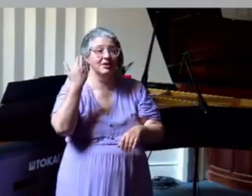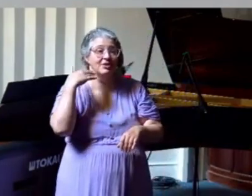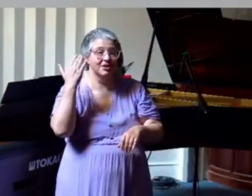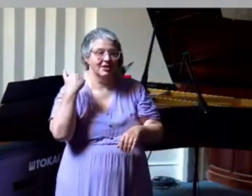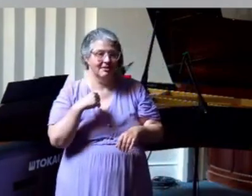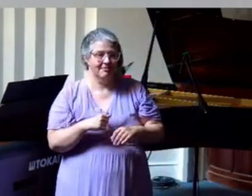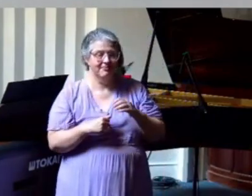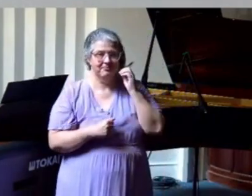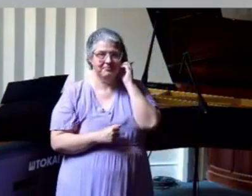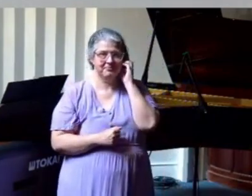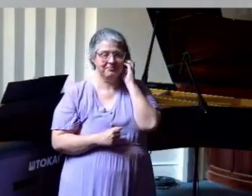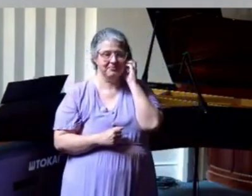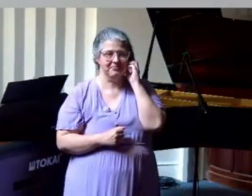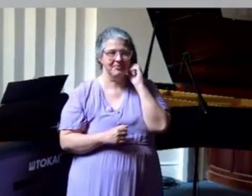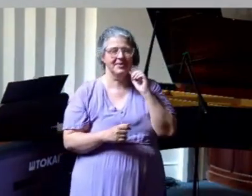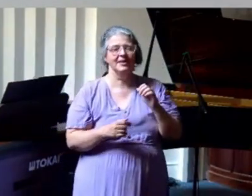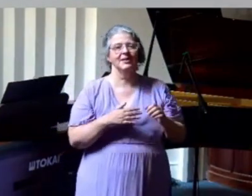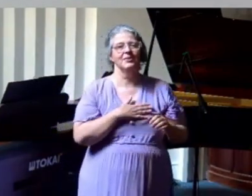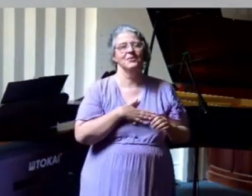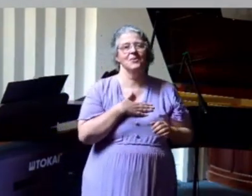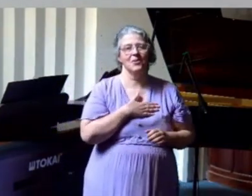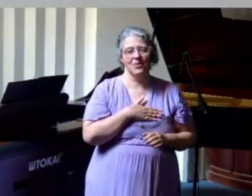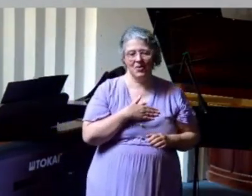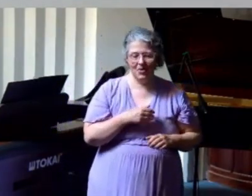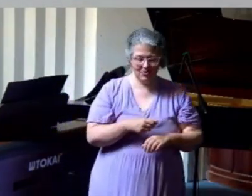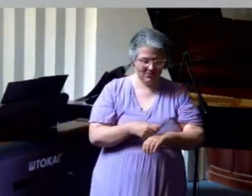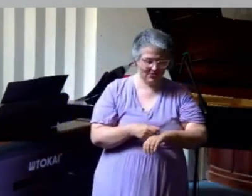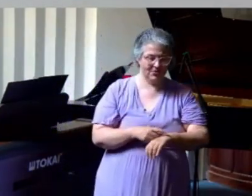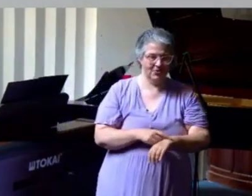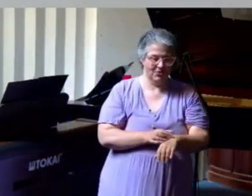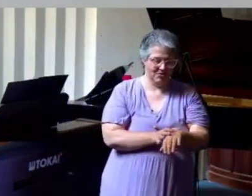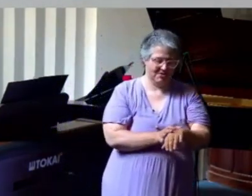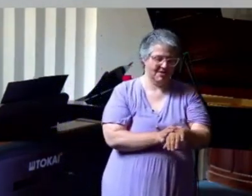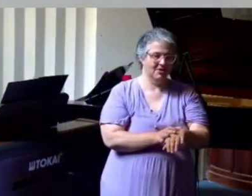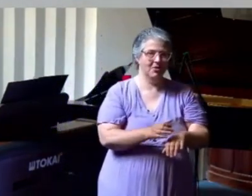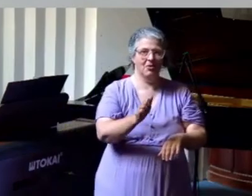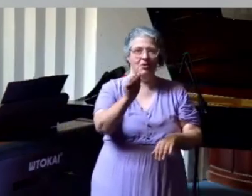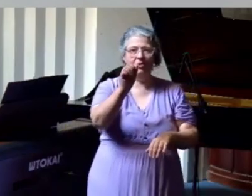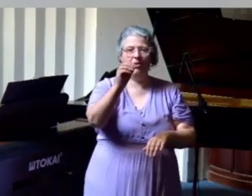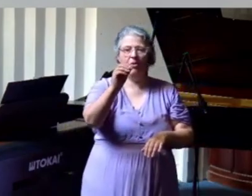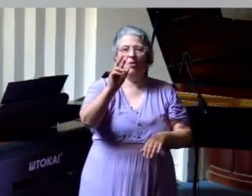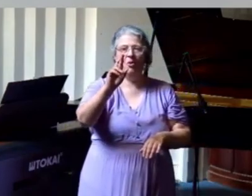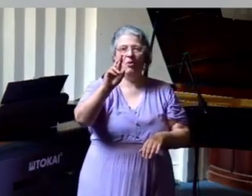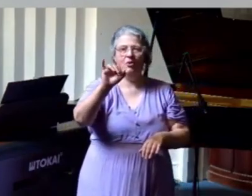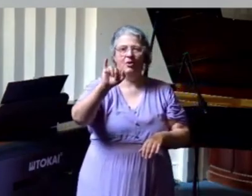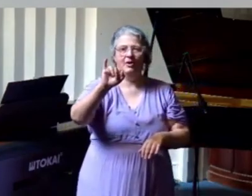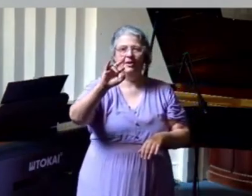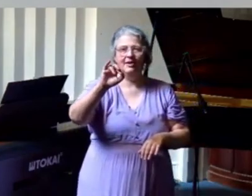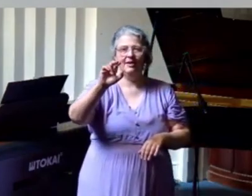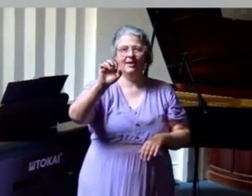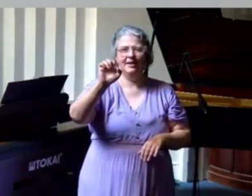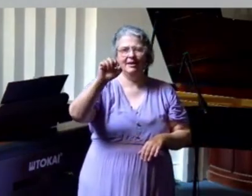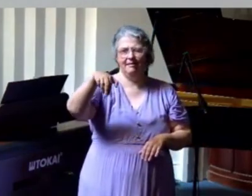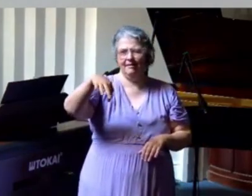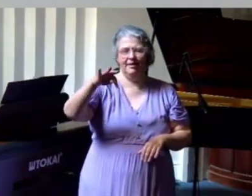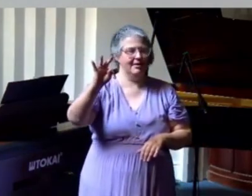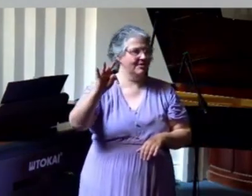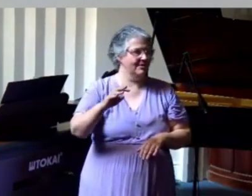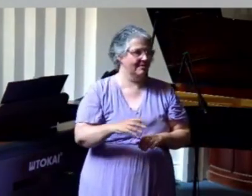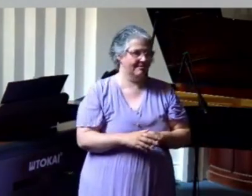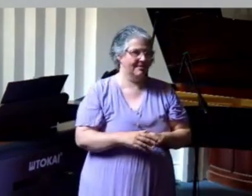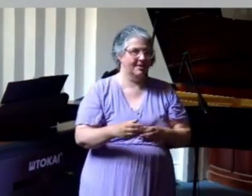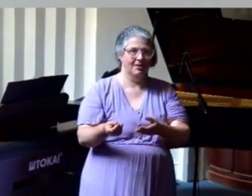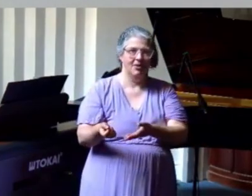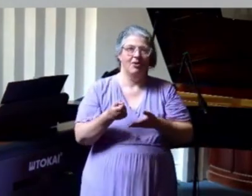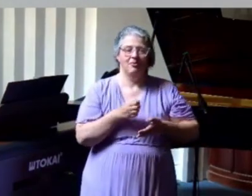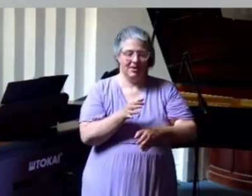Oriente. Maurício também sabe que eu gosto de relógio. E até tem um lá, lindão, um dos mais bonitos, vem do Maurício. Fernandão me deu um